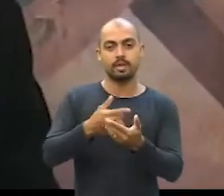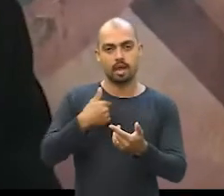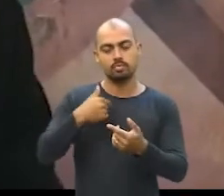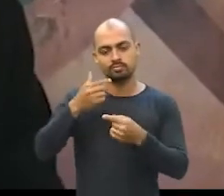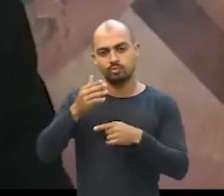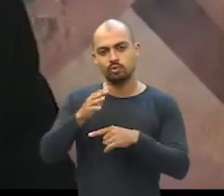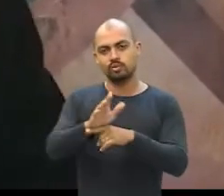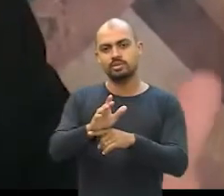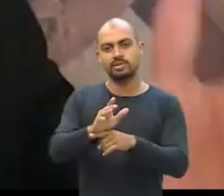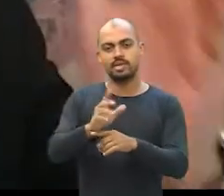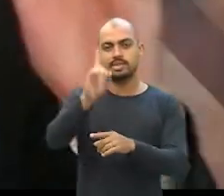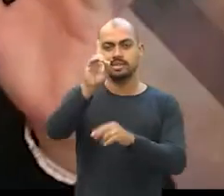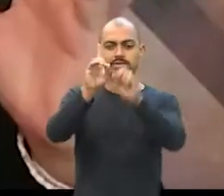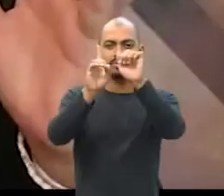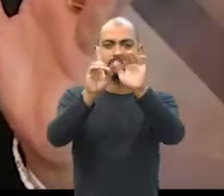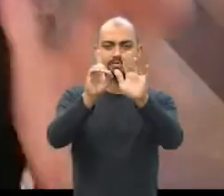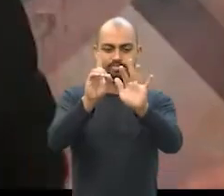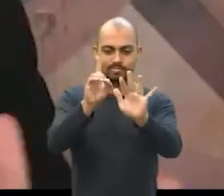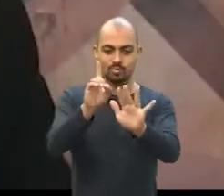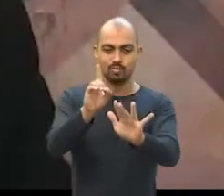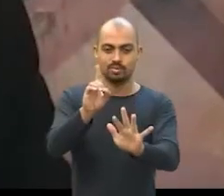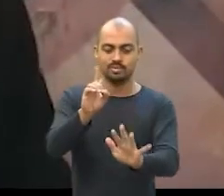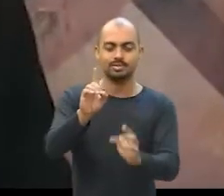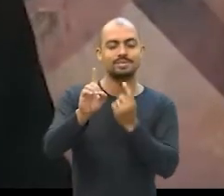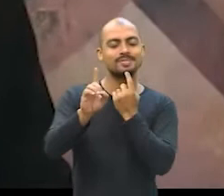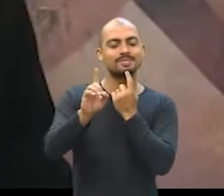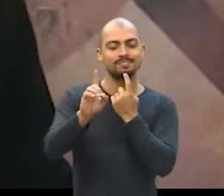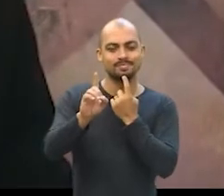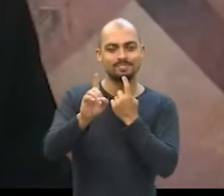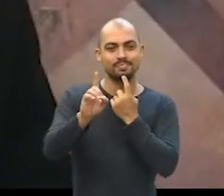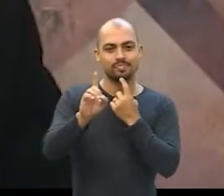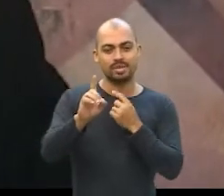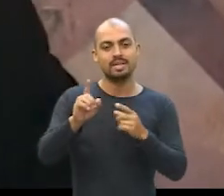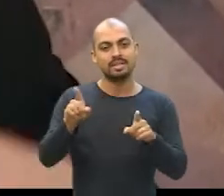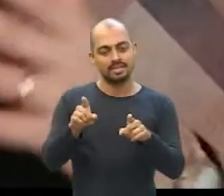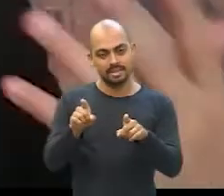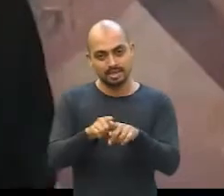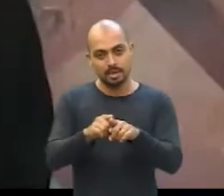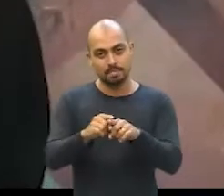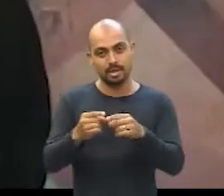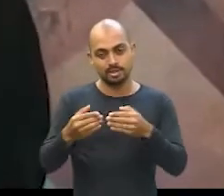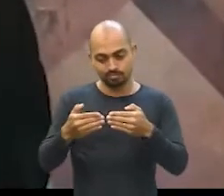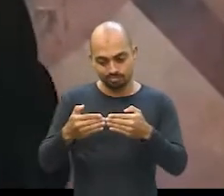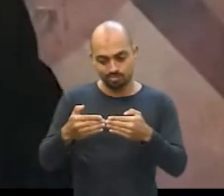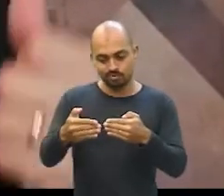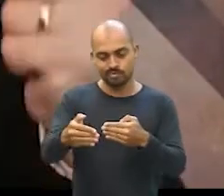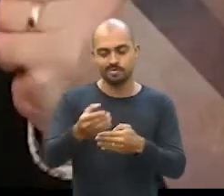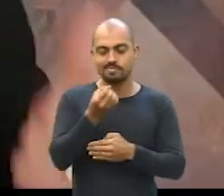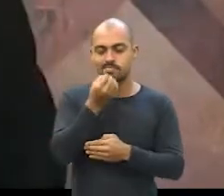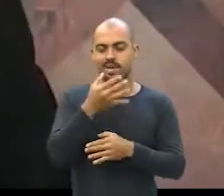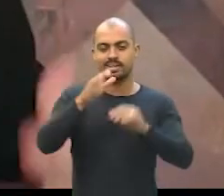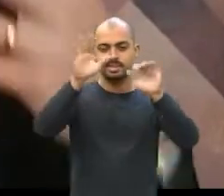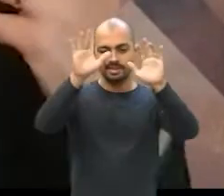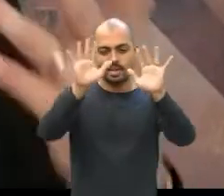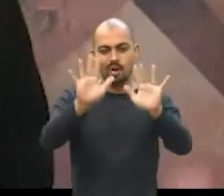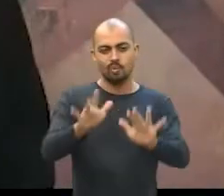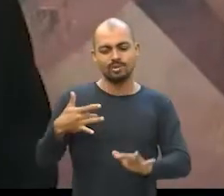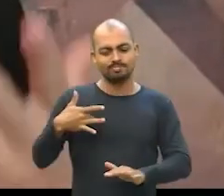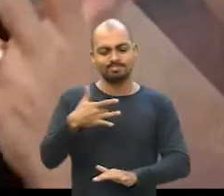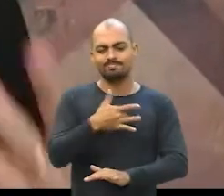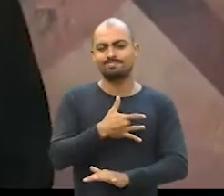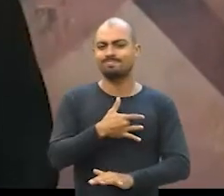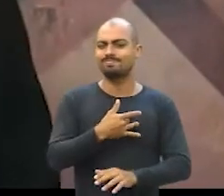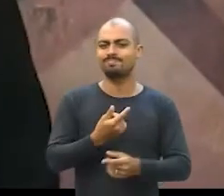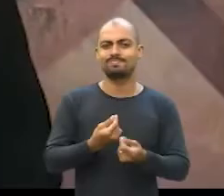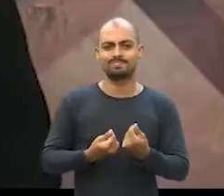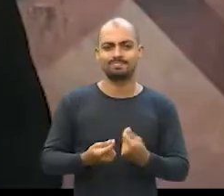sempre comigo, que Deus continue abençoando a nossa cidade de Campinas, que tenhamos um mandato cheio de bênção, de saúde,